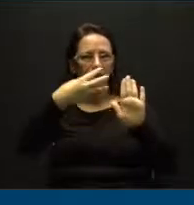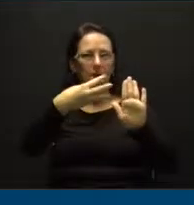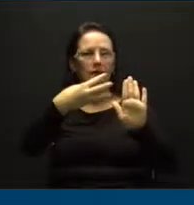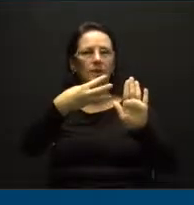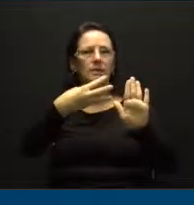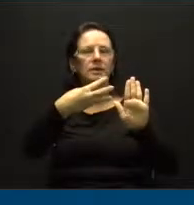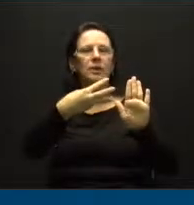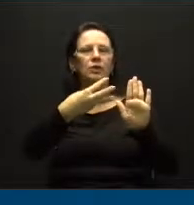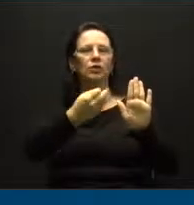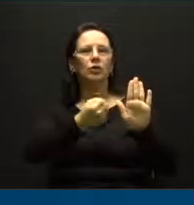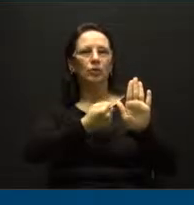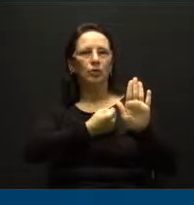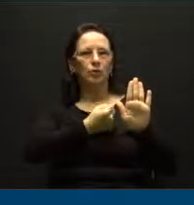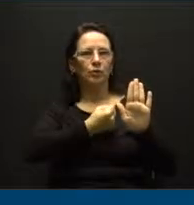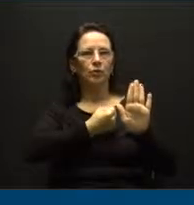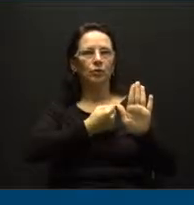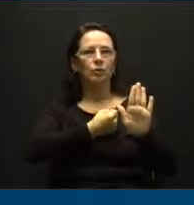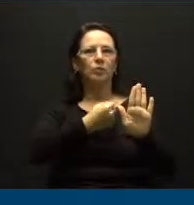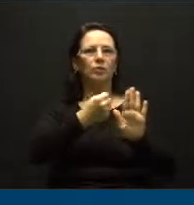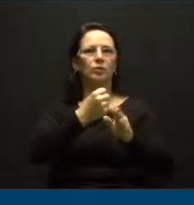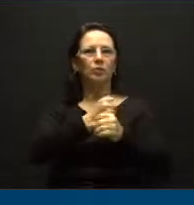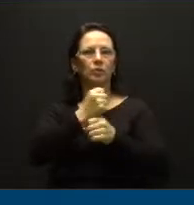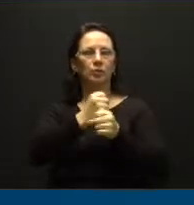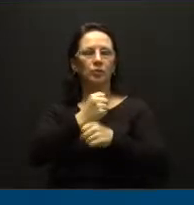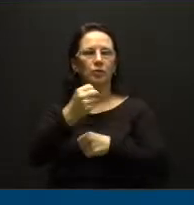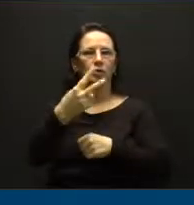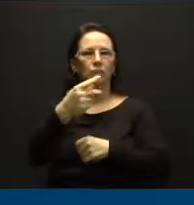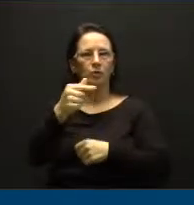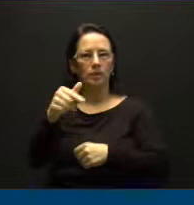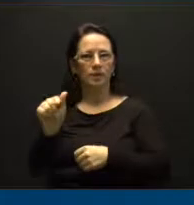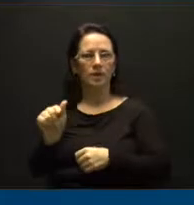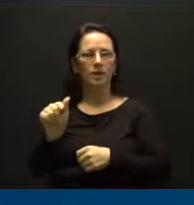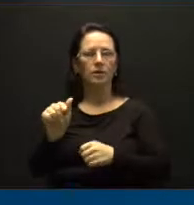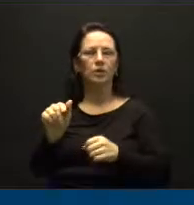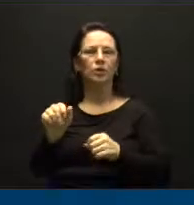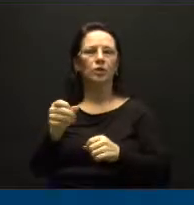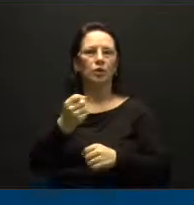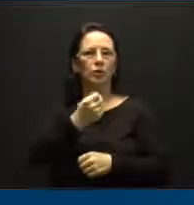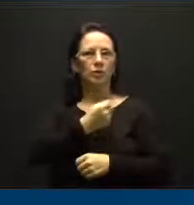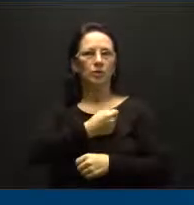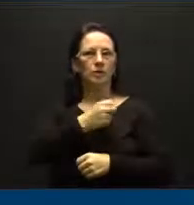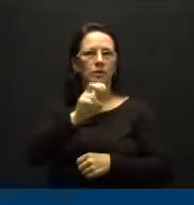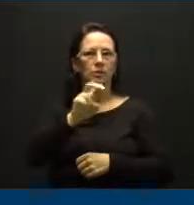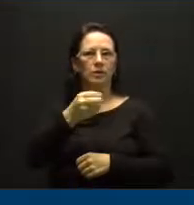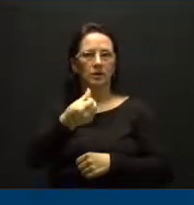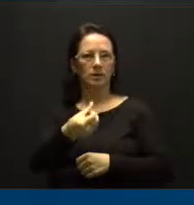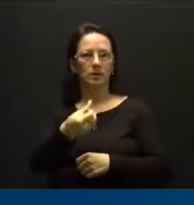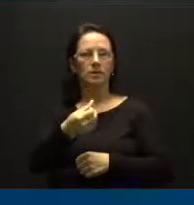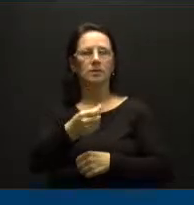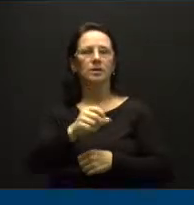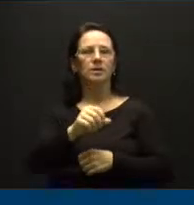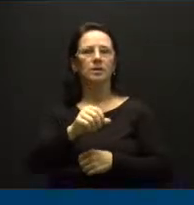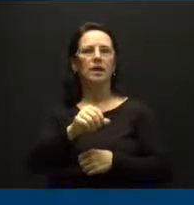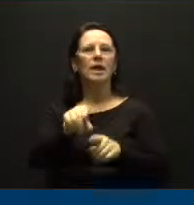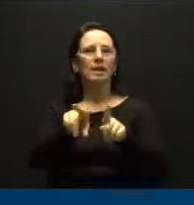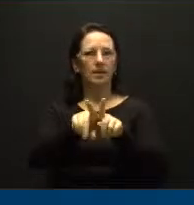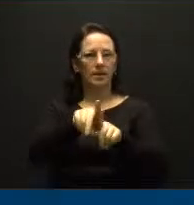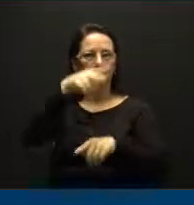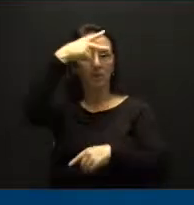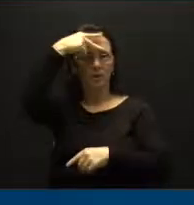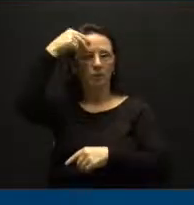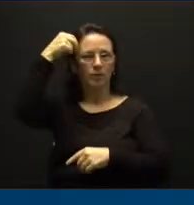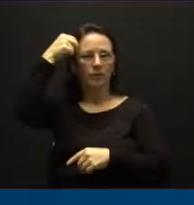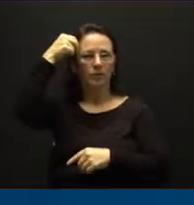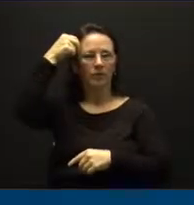1.235 de 2017 o projeto de lei número 56 de 2017 de autoria do prefeito municipal